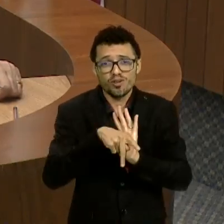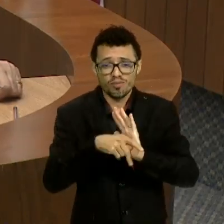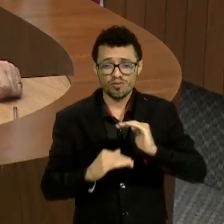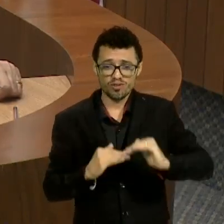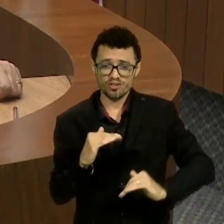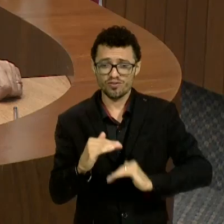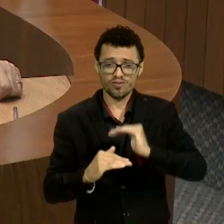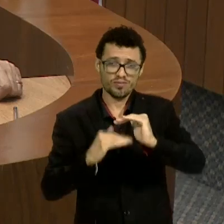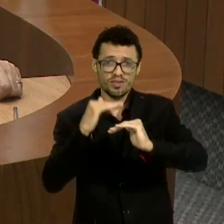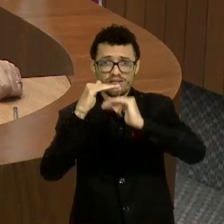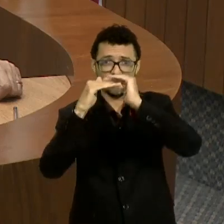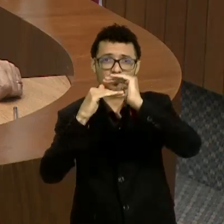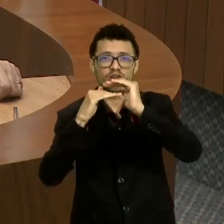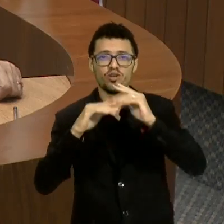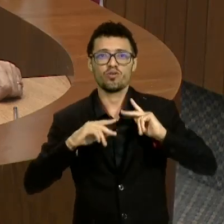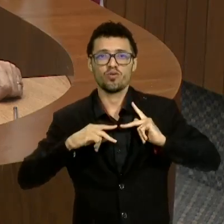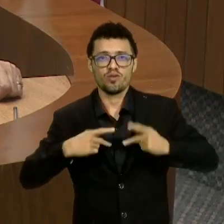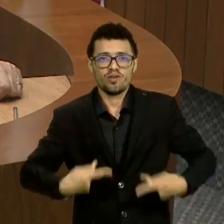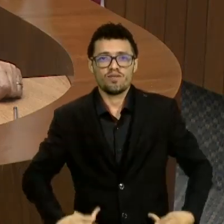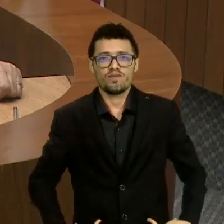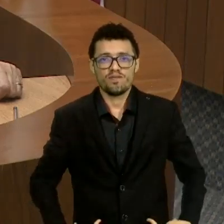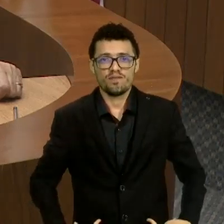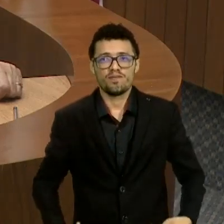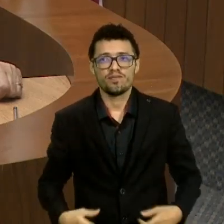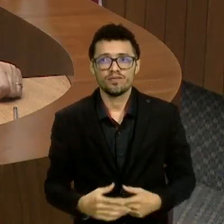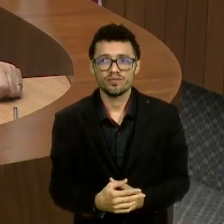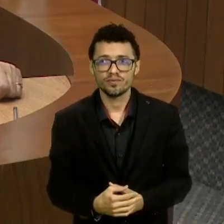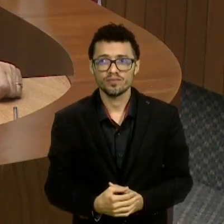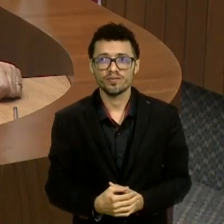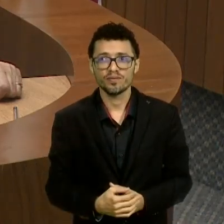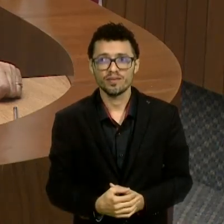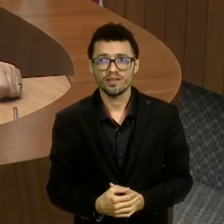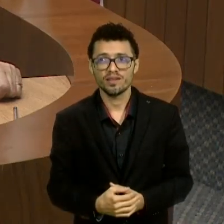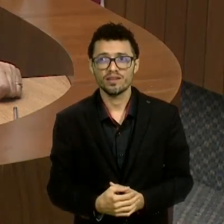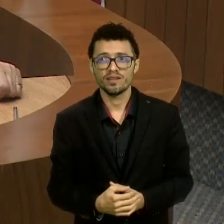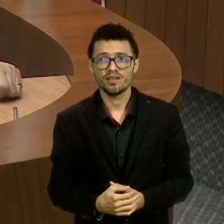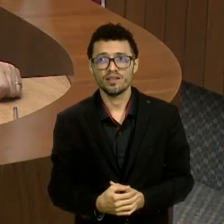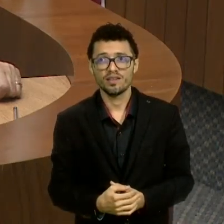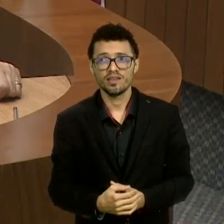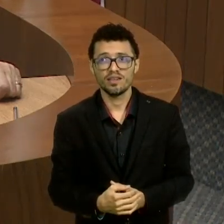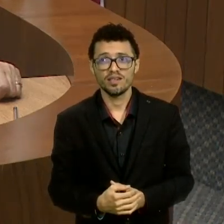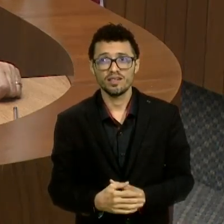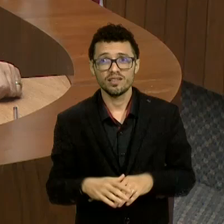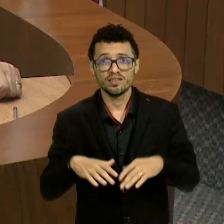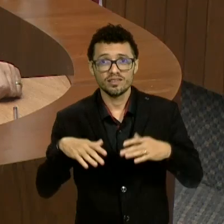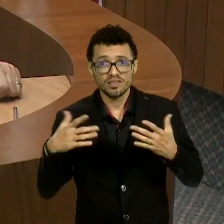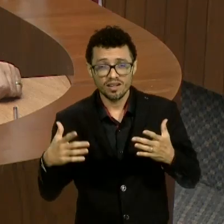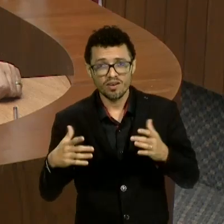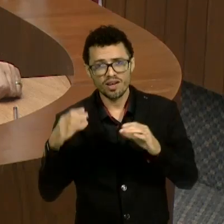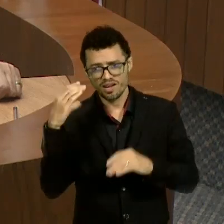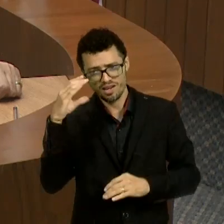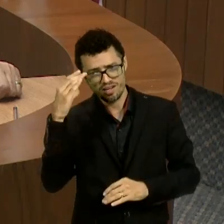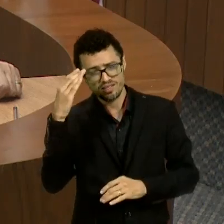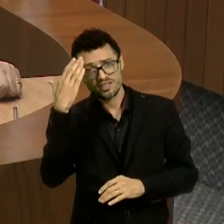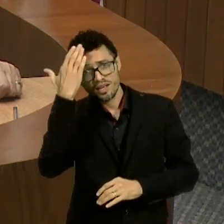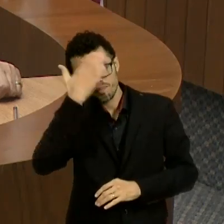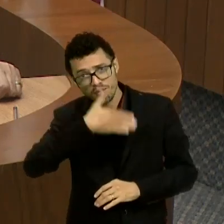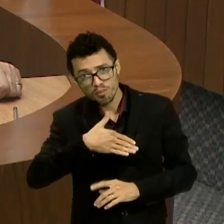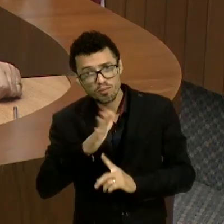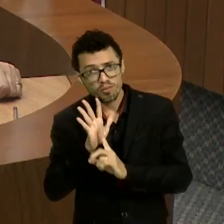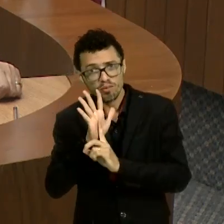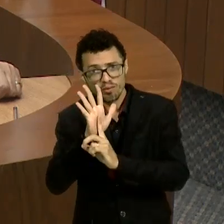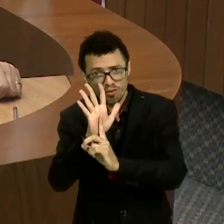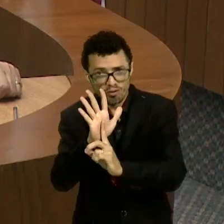humano completo desenvolvimento embrionário a ciência moderna confirma que a partir do